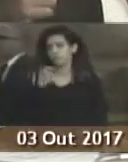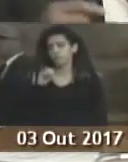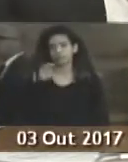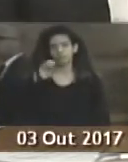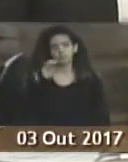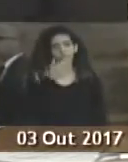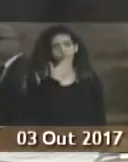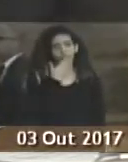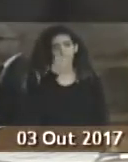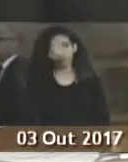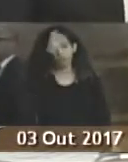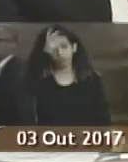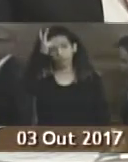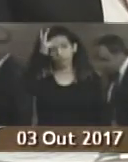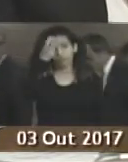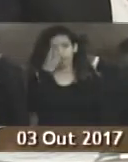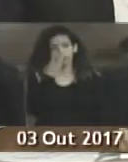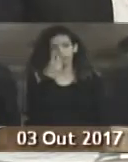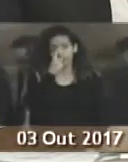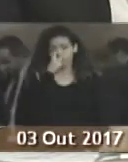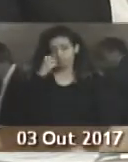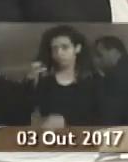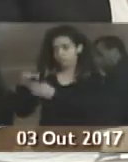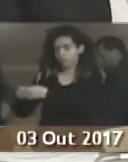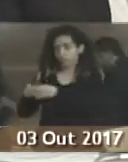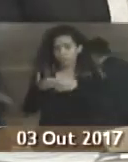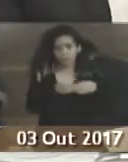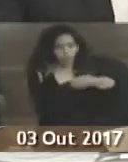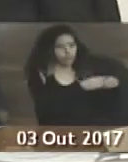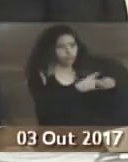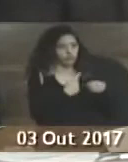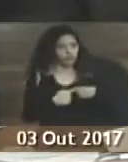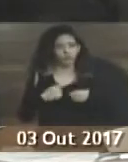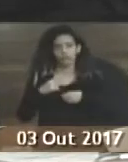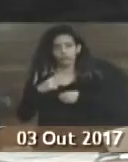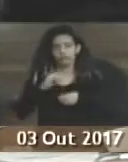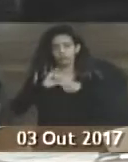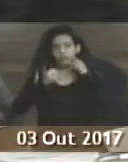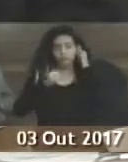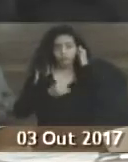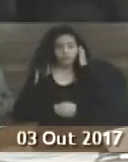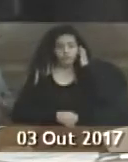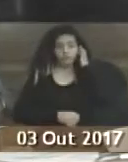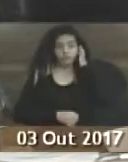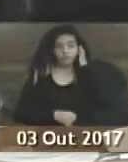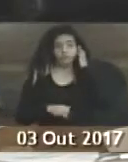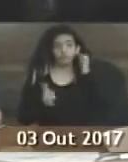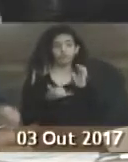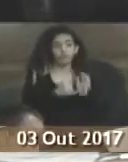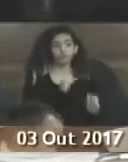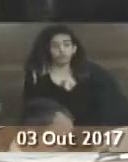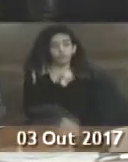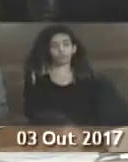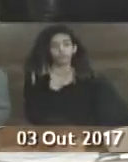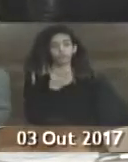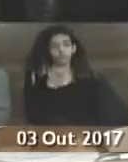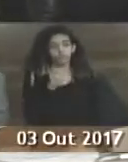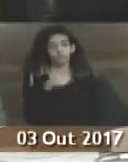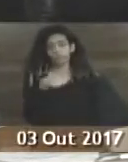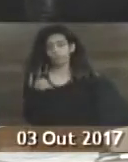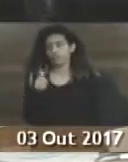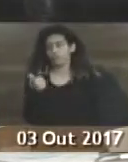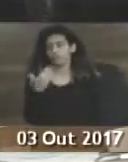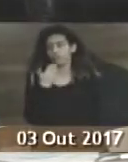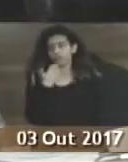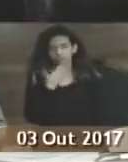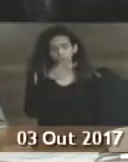indicando ao prefeito a instalação de 3 lixeiras em ponto estratégico na Rua Carolina de Souza, no bairro Japuíba. Indicação número 4.591/17, indicando ao